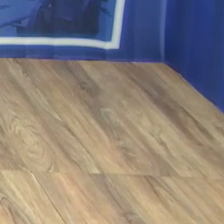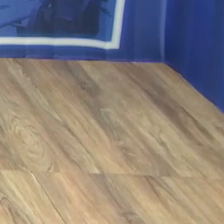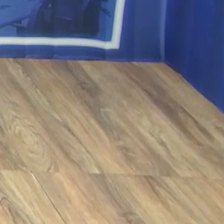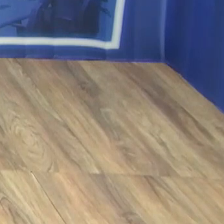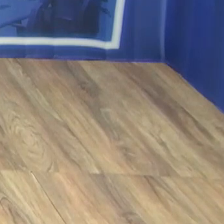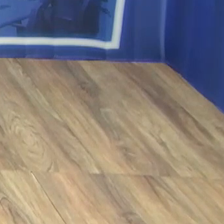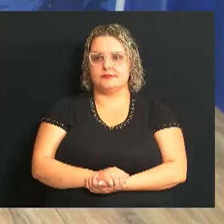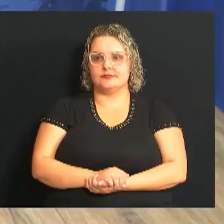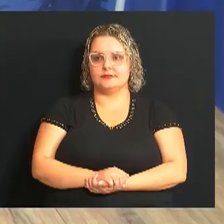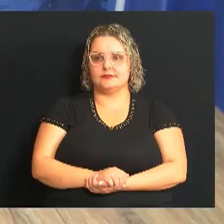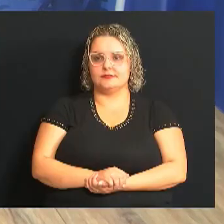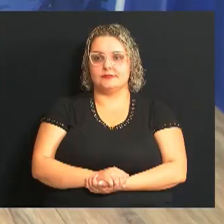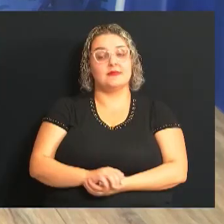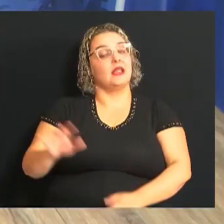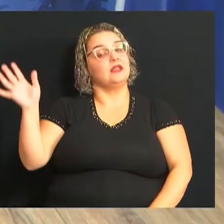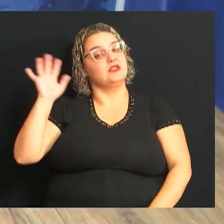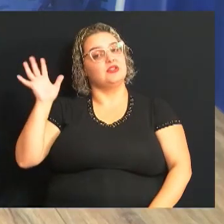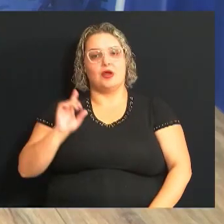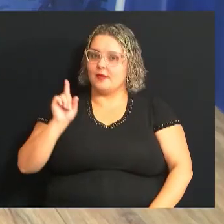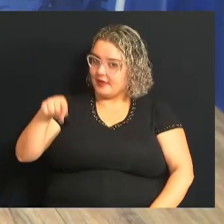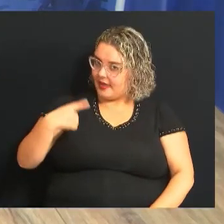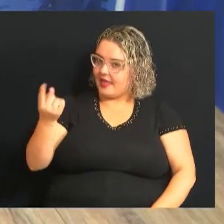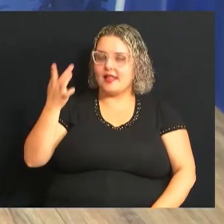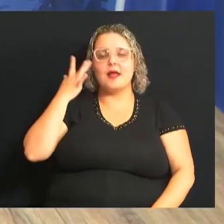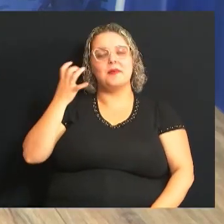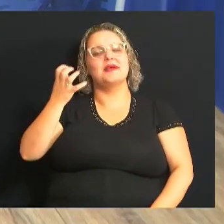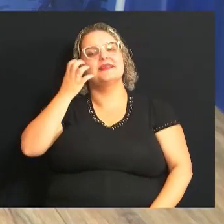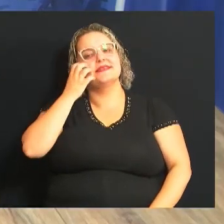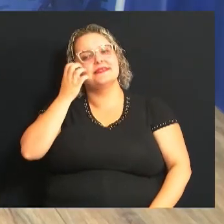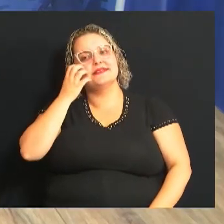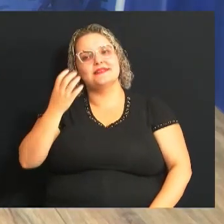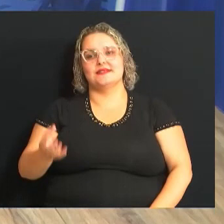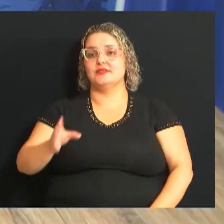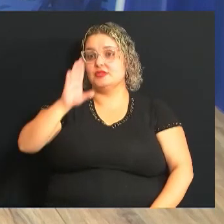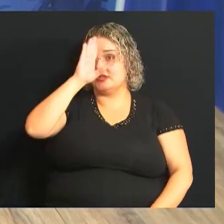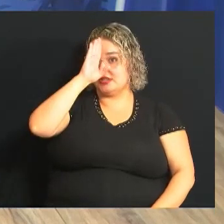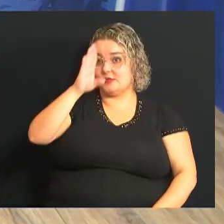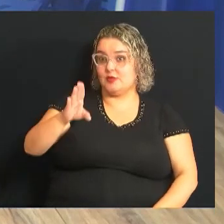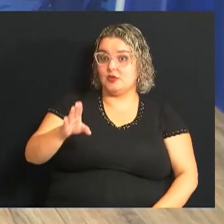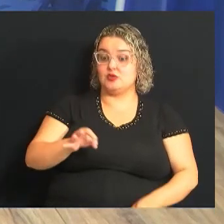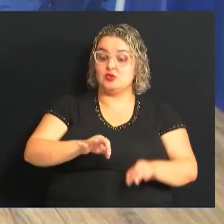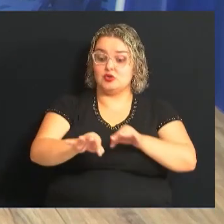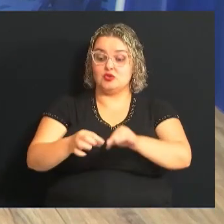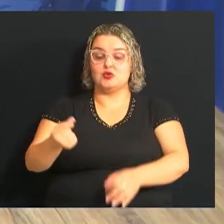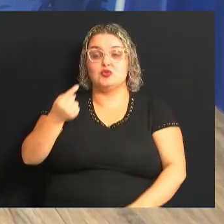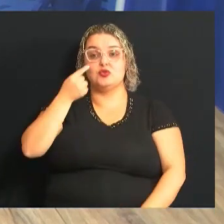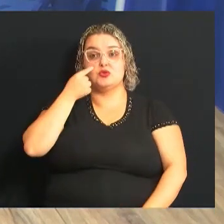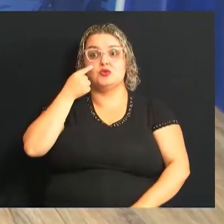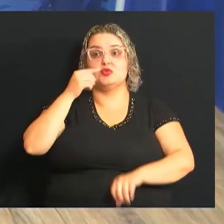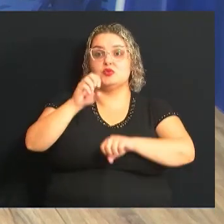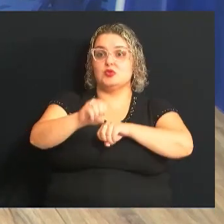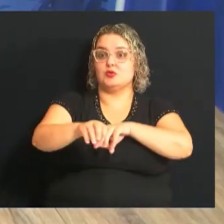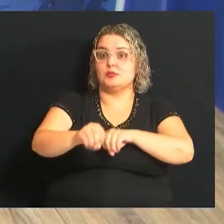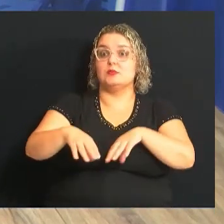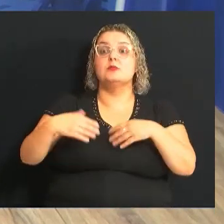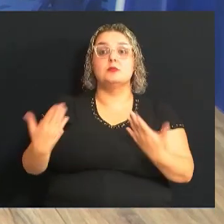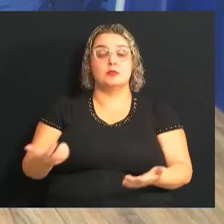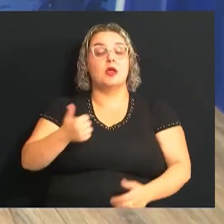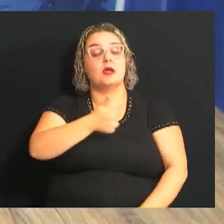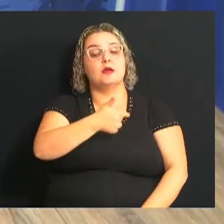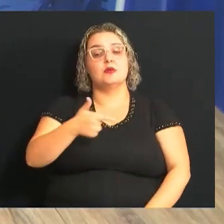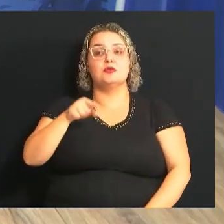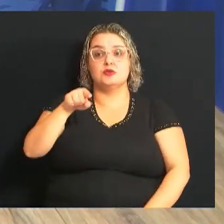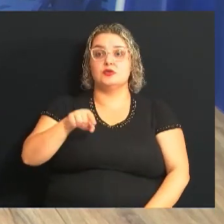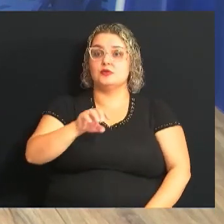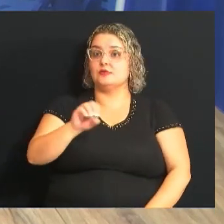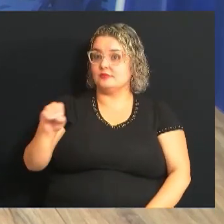Tchau e até amanhã para o nosso repórter André Aranha, diretamente do nosso quadro De Olho na Educação. 12:00 em ponto